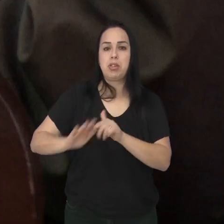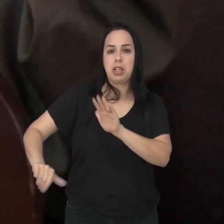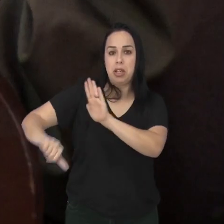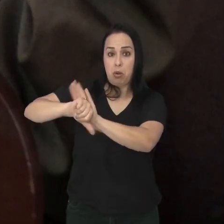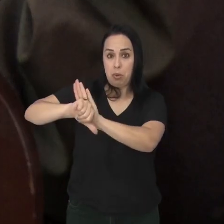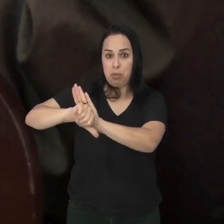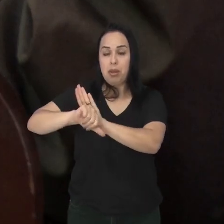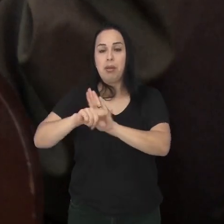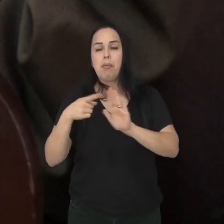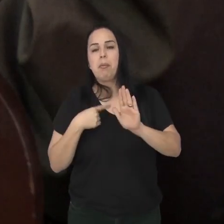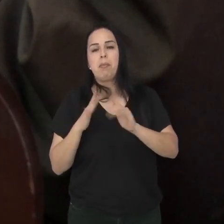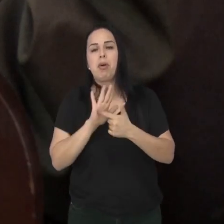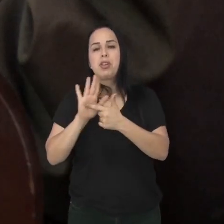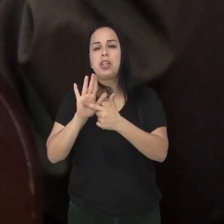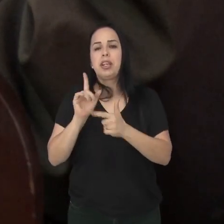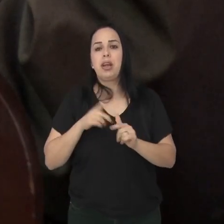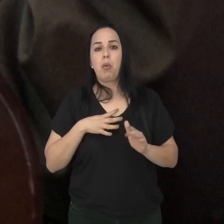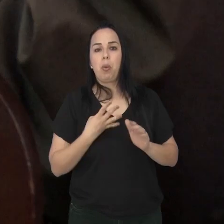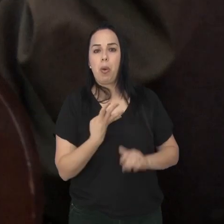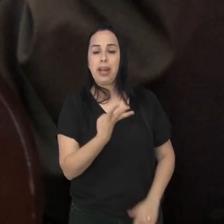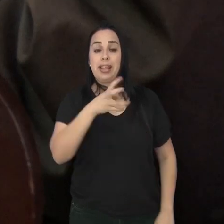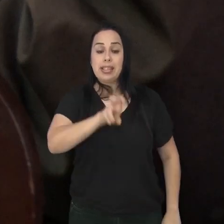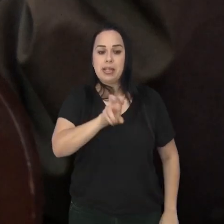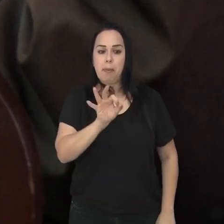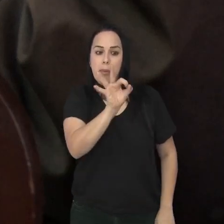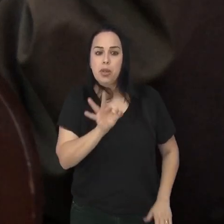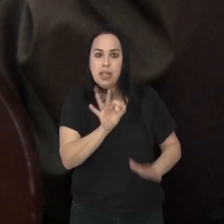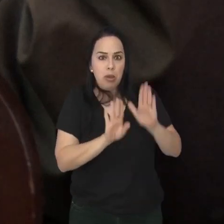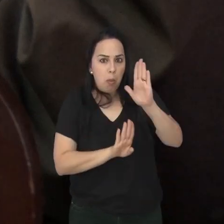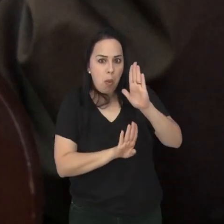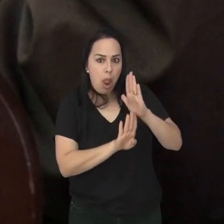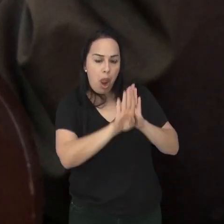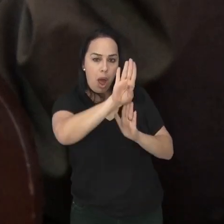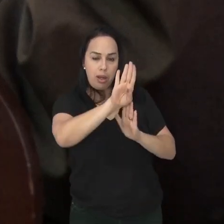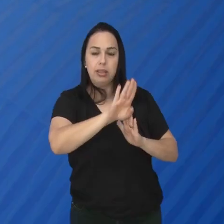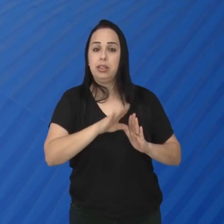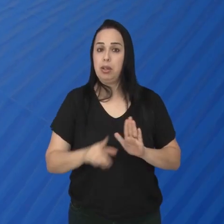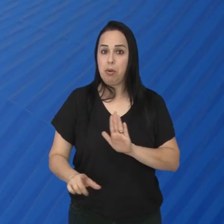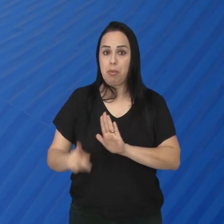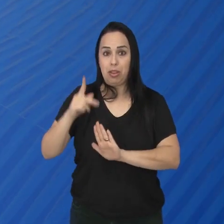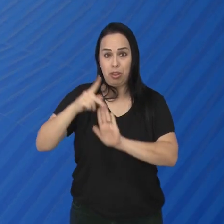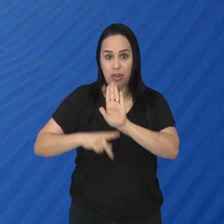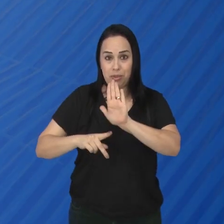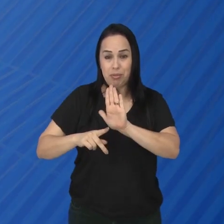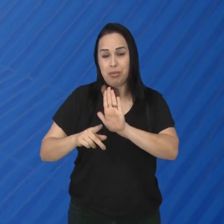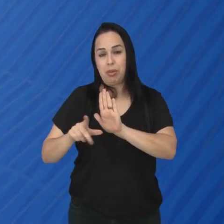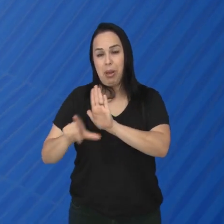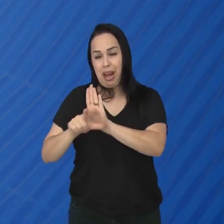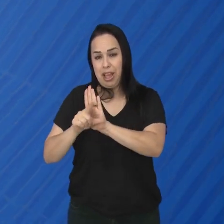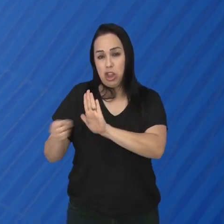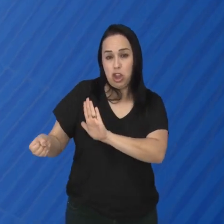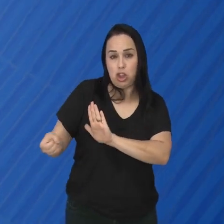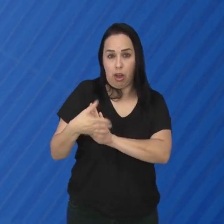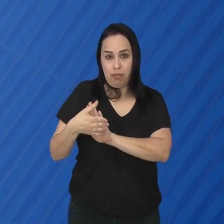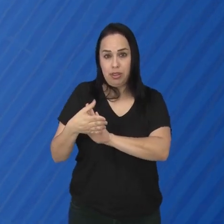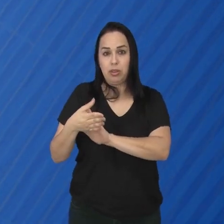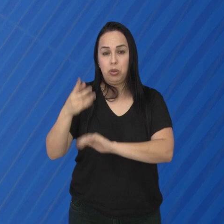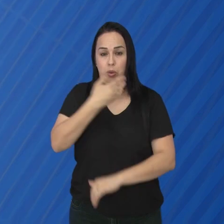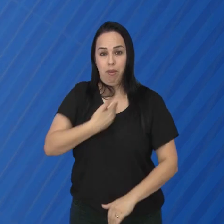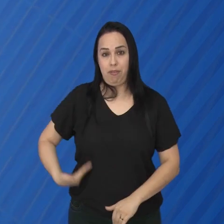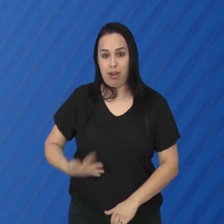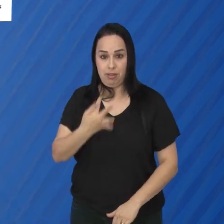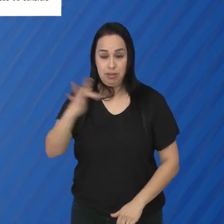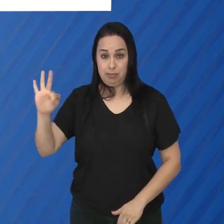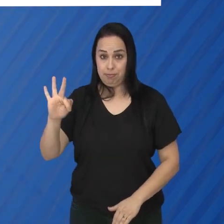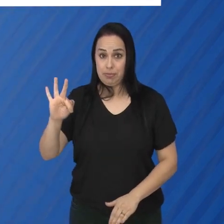religião aumentaram 45% nos últimos 2 anos no Brasil. Uma nova lei sancionada pelo governo federal